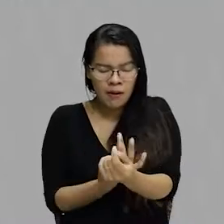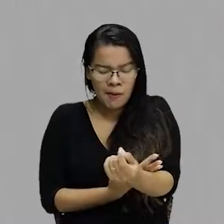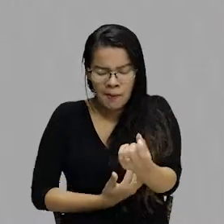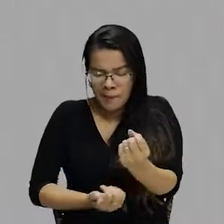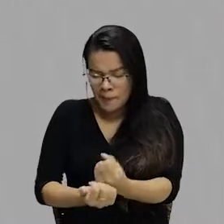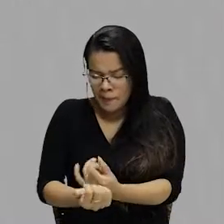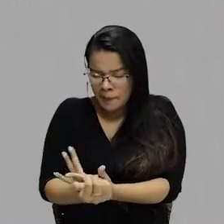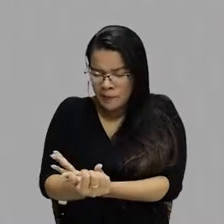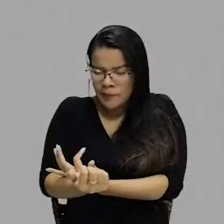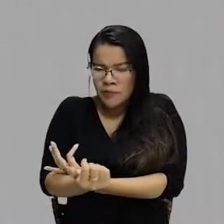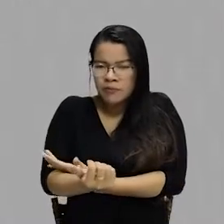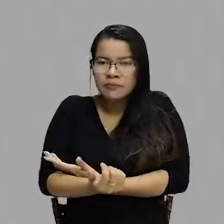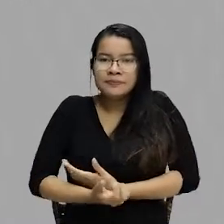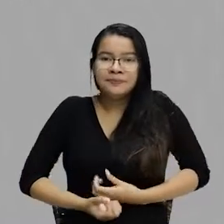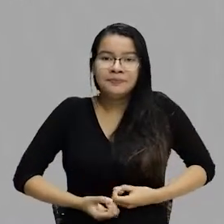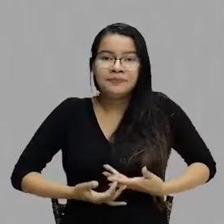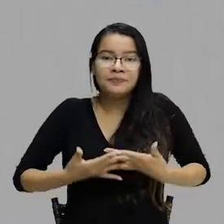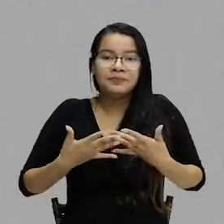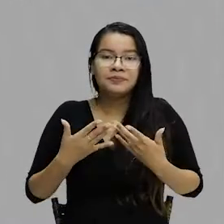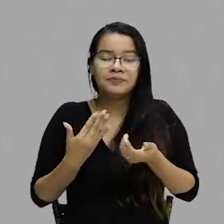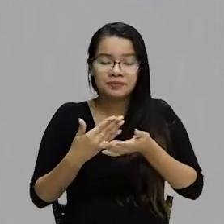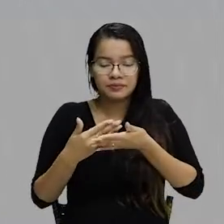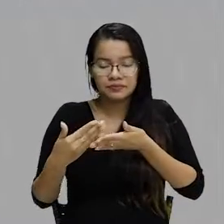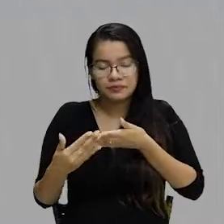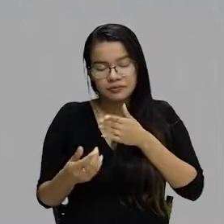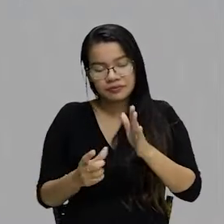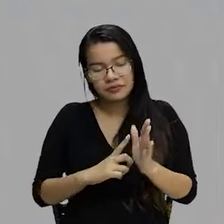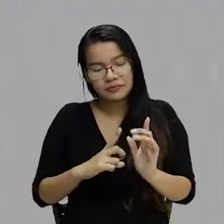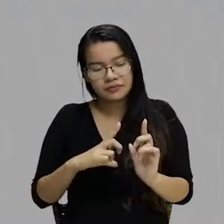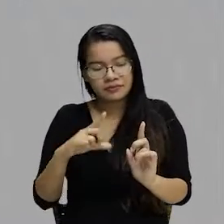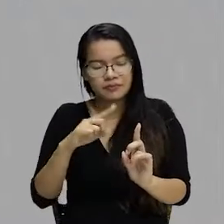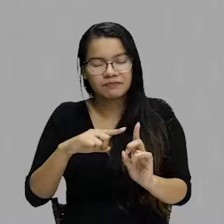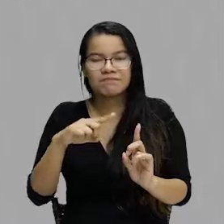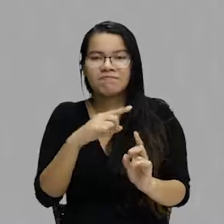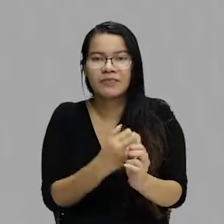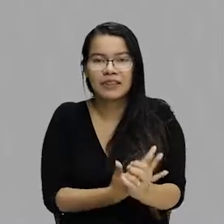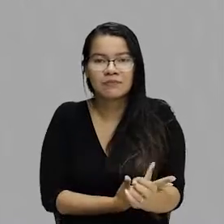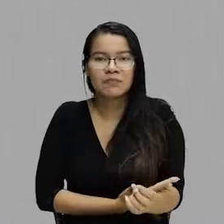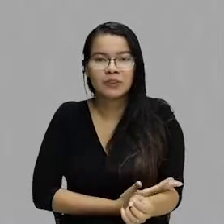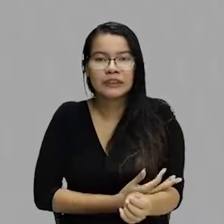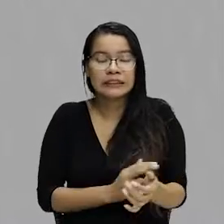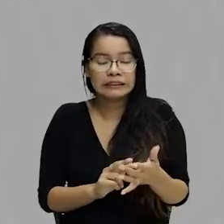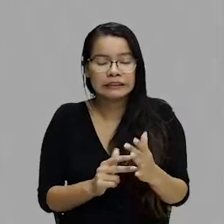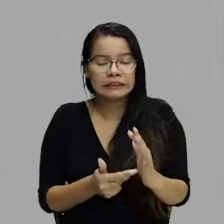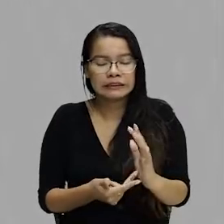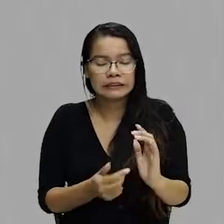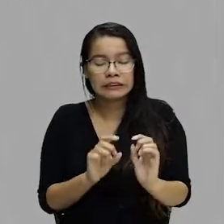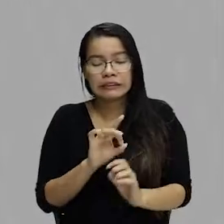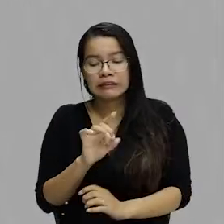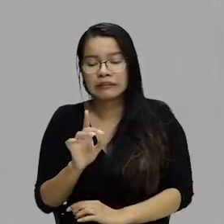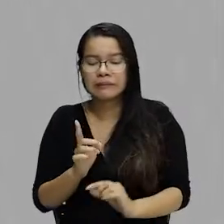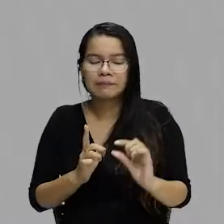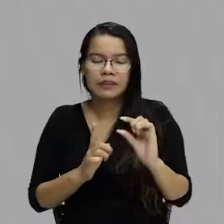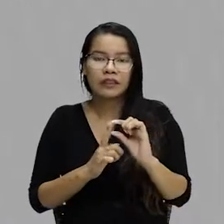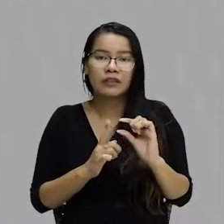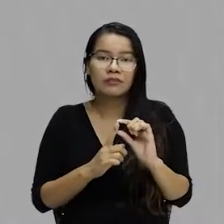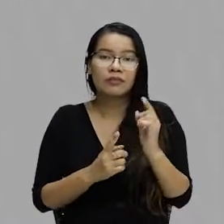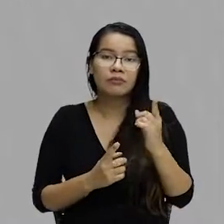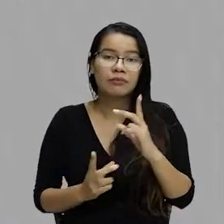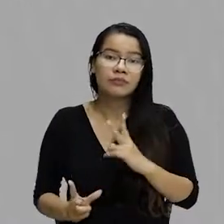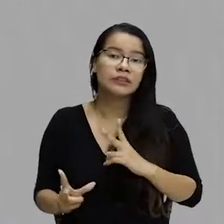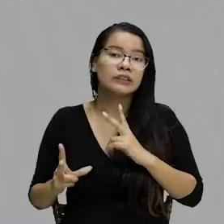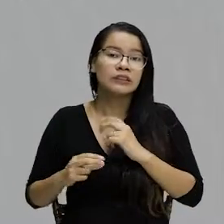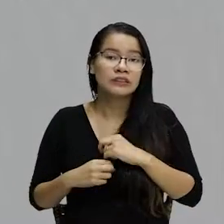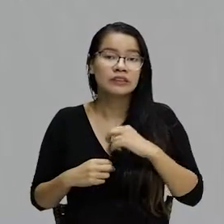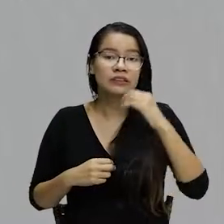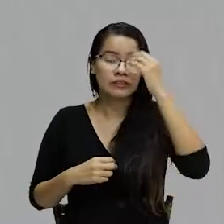dramática. Leitura dramatizada, quando eu começo a colocar intenções, cargas emocionais, significado nas palavras, uma pessoalidade,